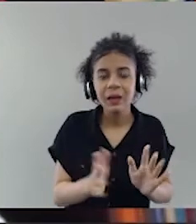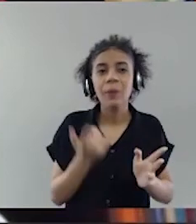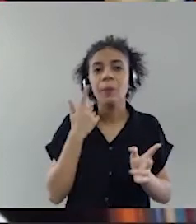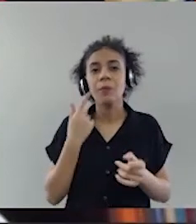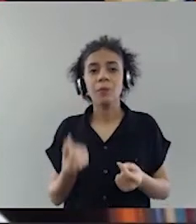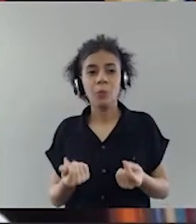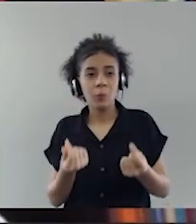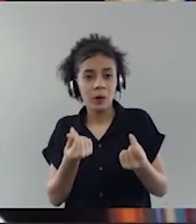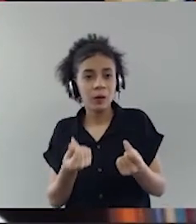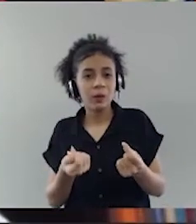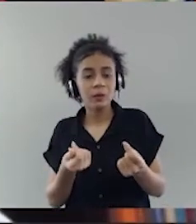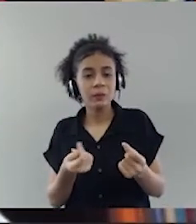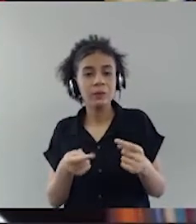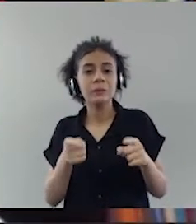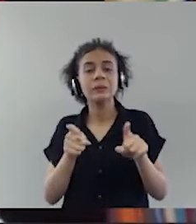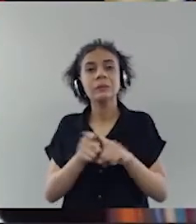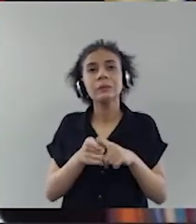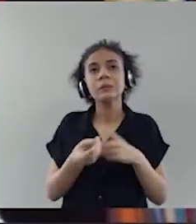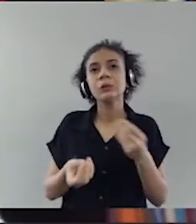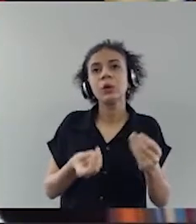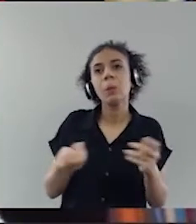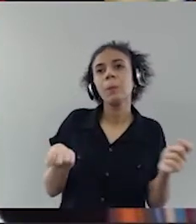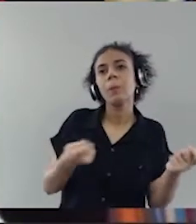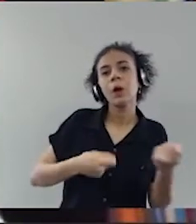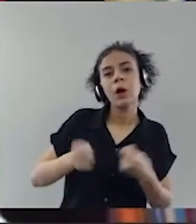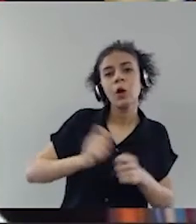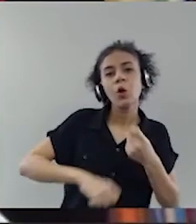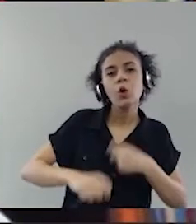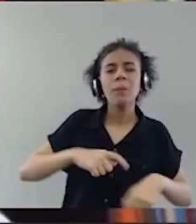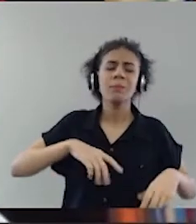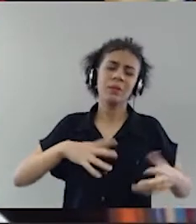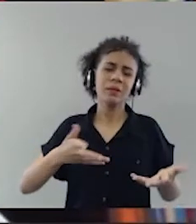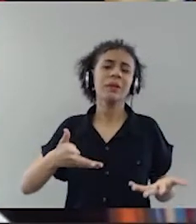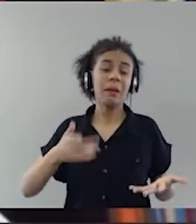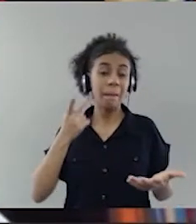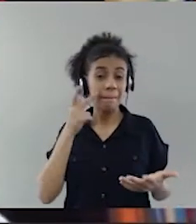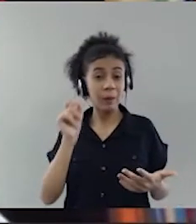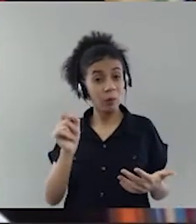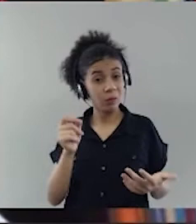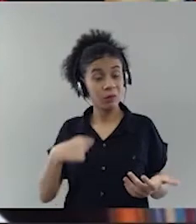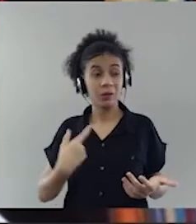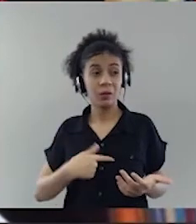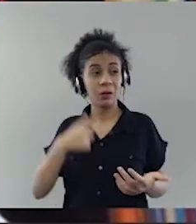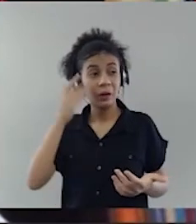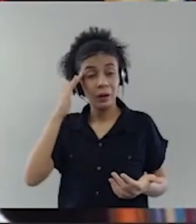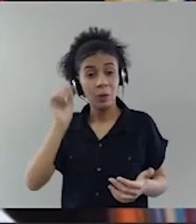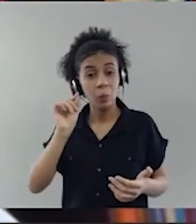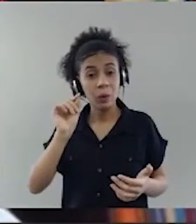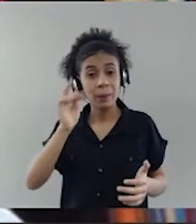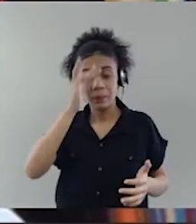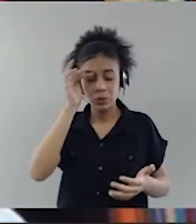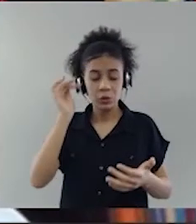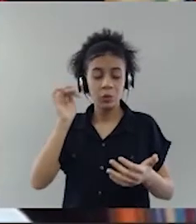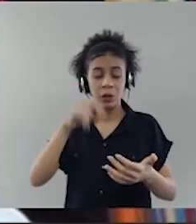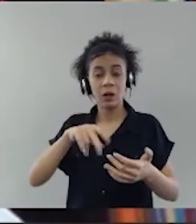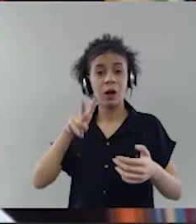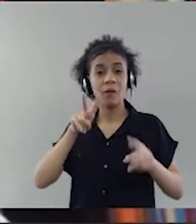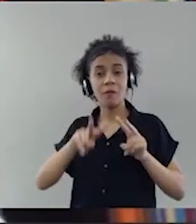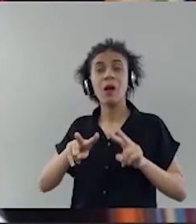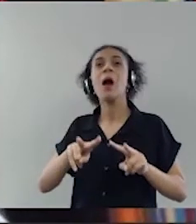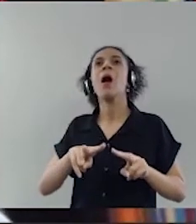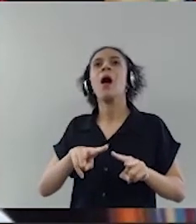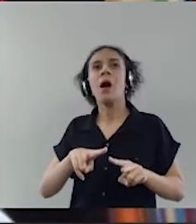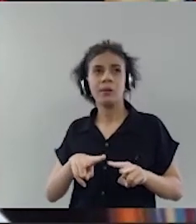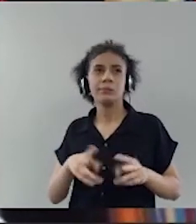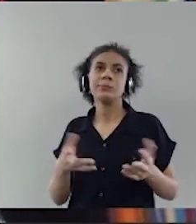preço, à luz dos princípios da eficiência, da economicidade, para que possamos construir uma interpretação de que, em razão de